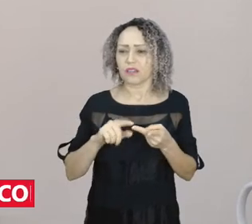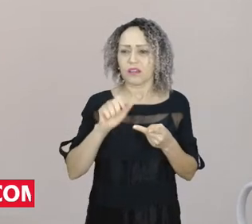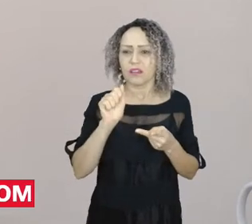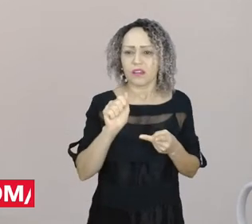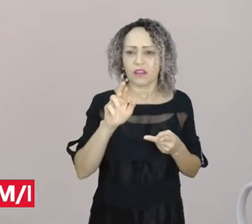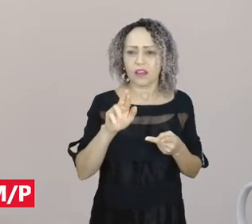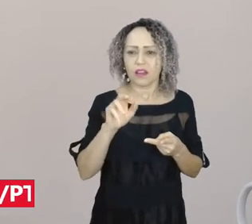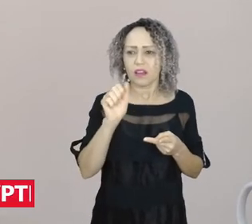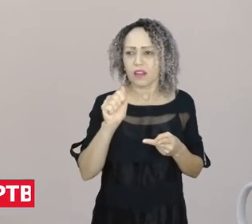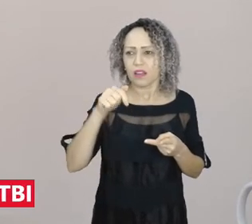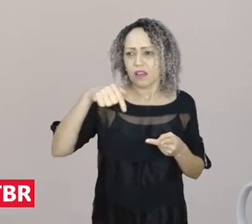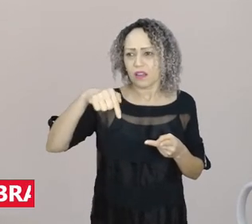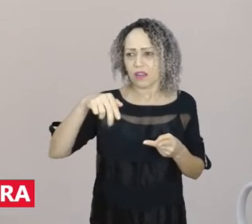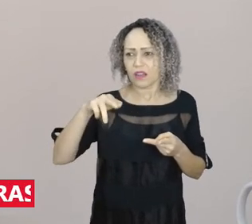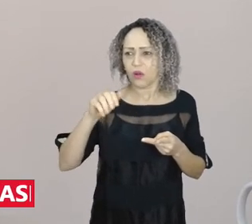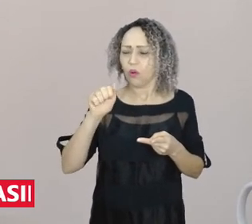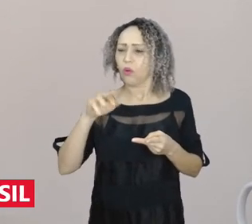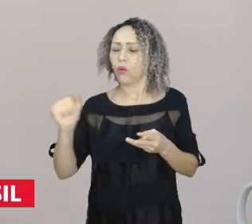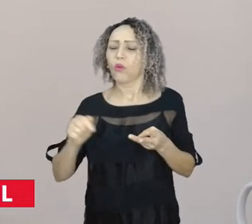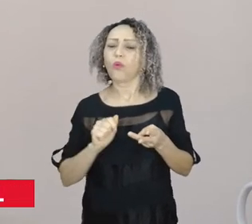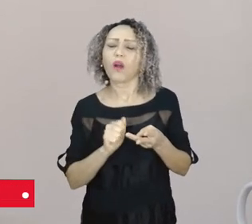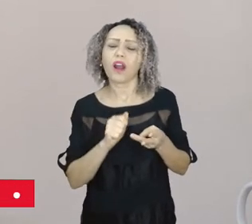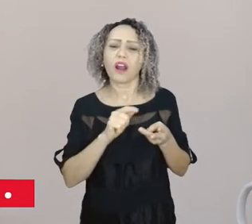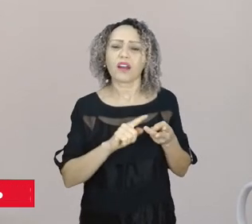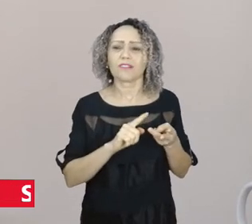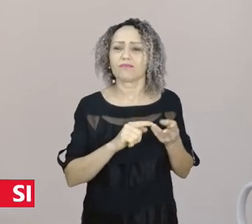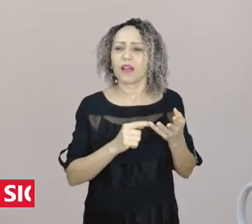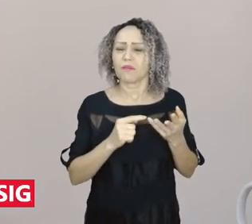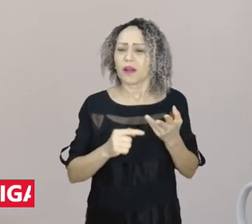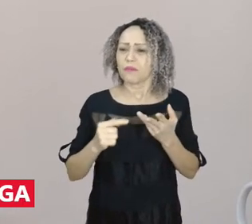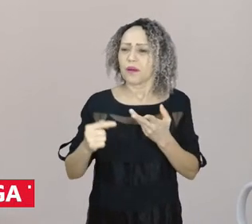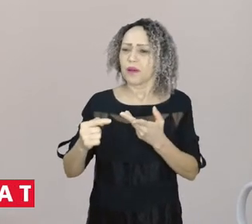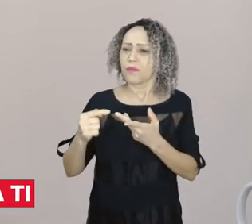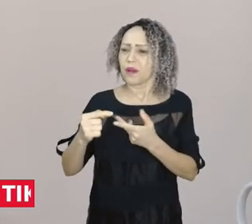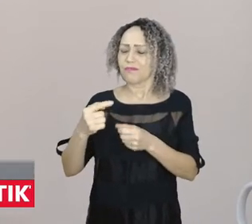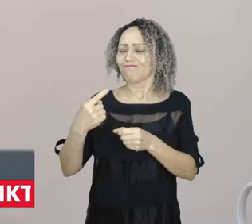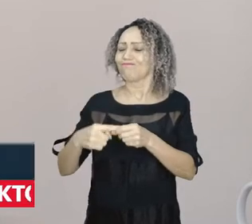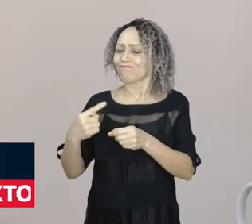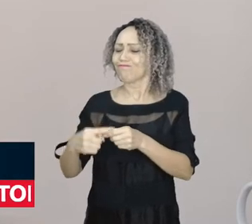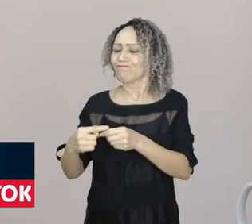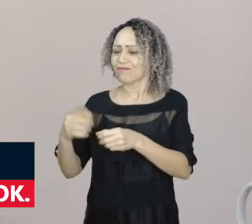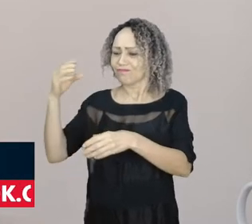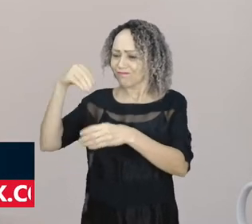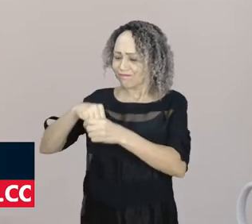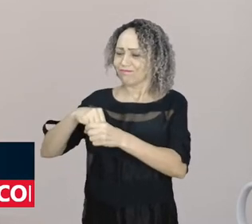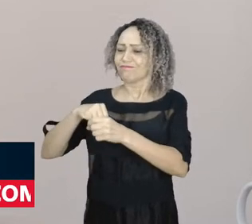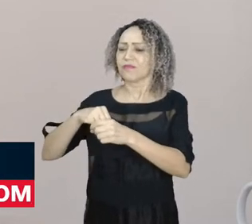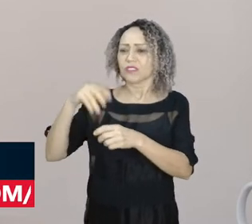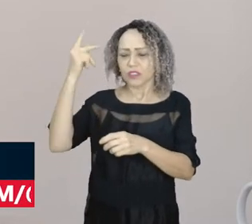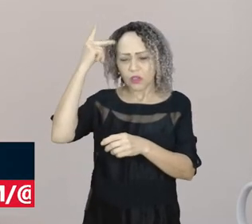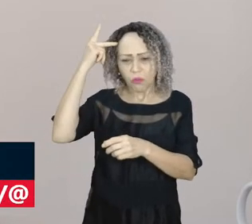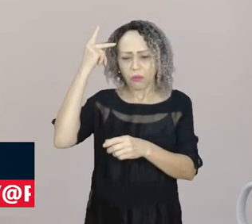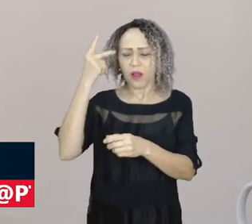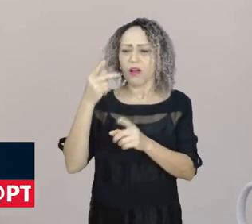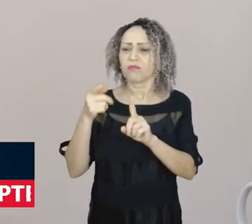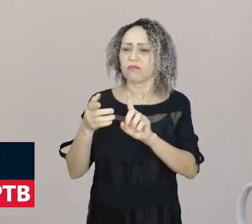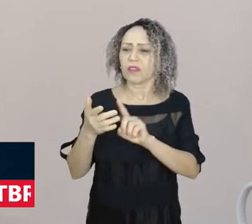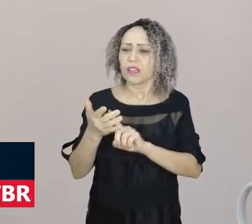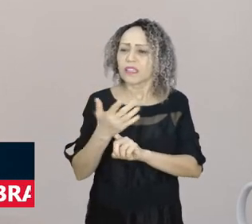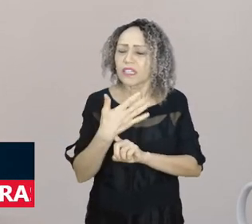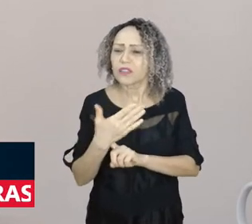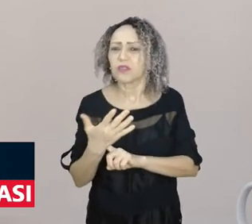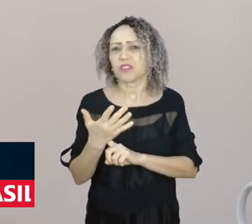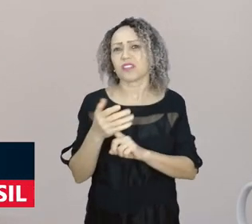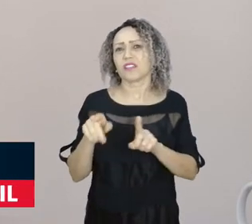são grandes regiões de São Paulo também, com outros potenciais de tecnologia, polos também industriais e também da